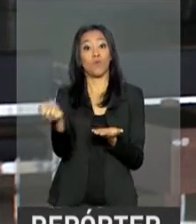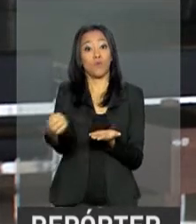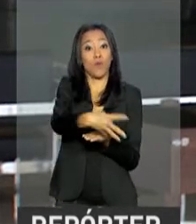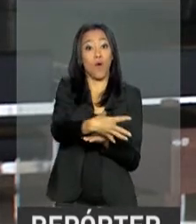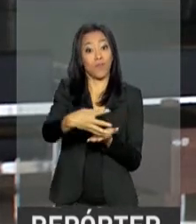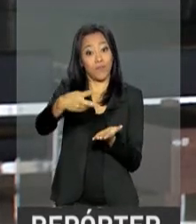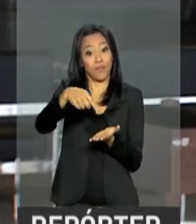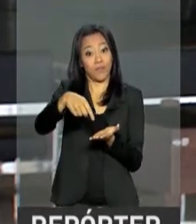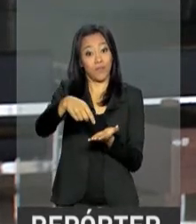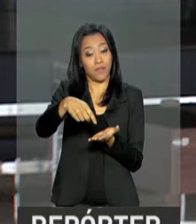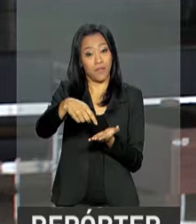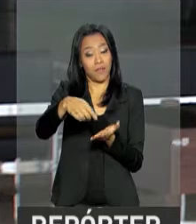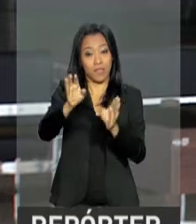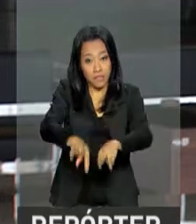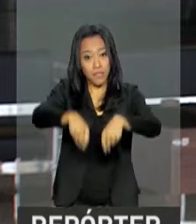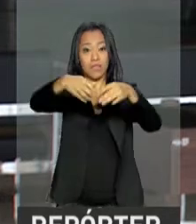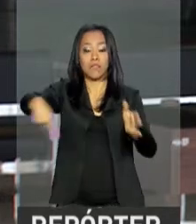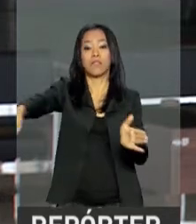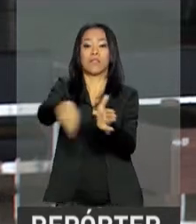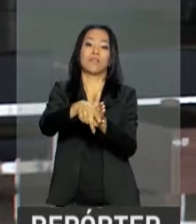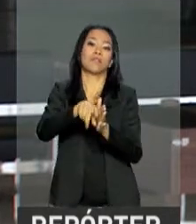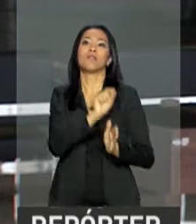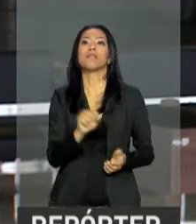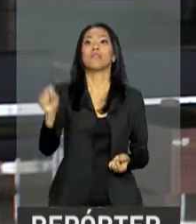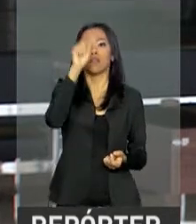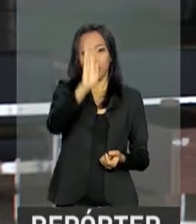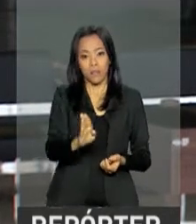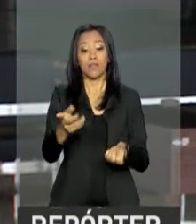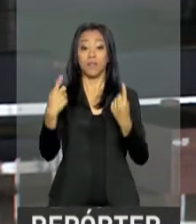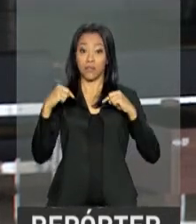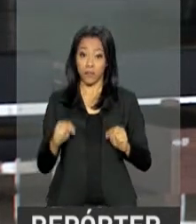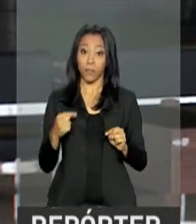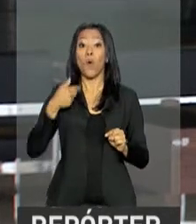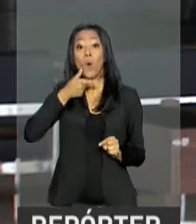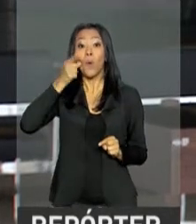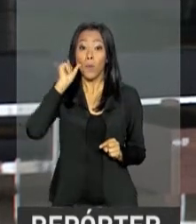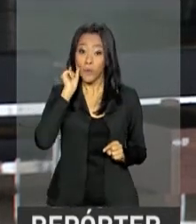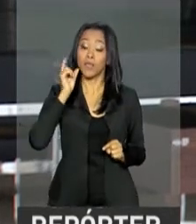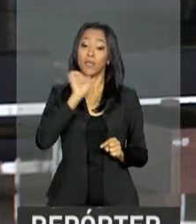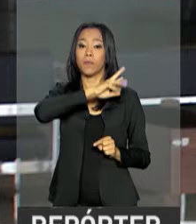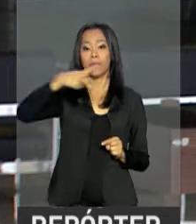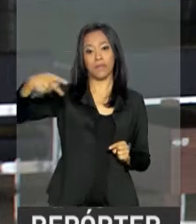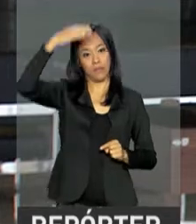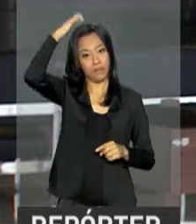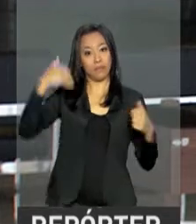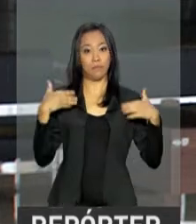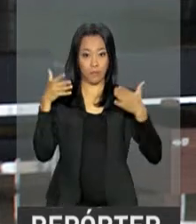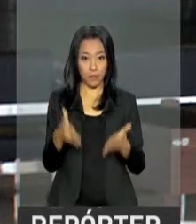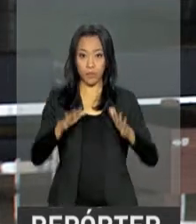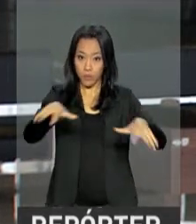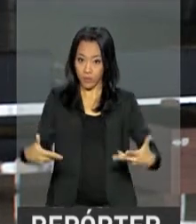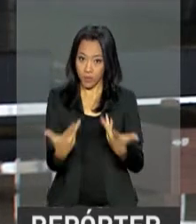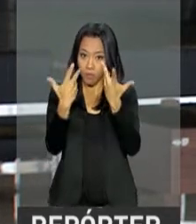proprietários proprietário sair de lotes rurais b e ontem o presidente michel temer participou de uma cerimônia no